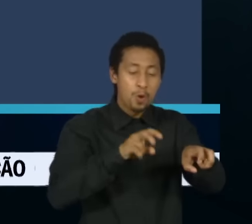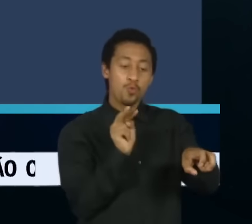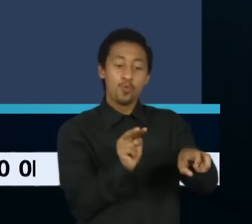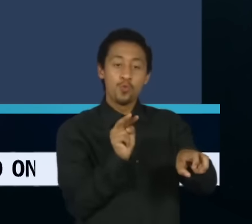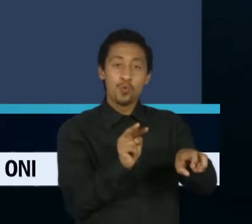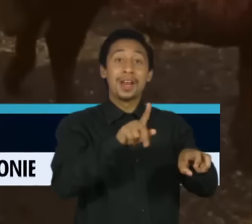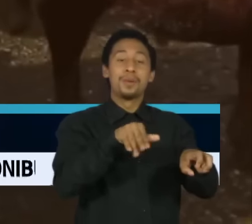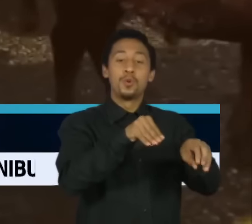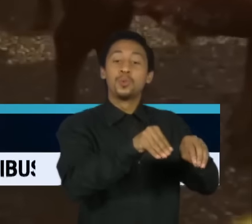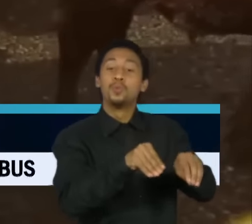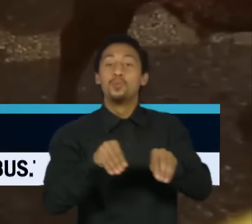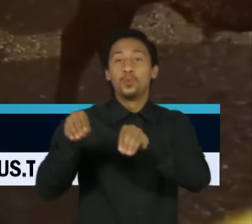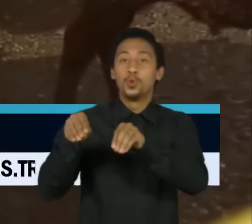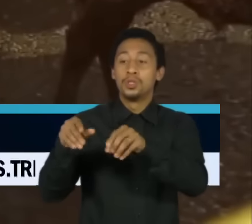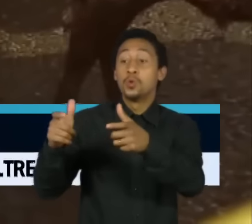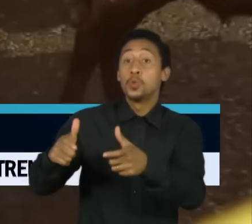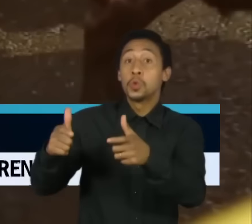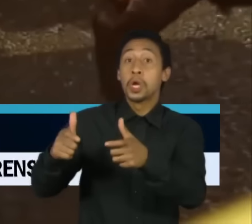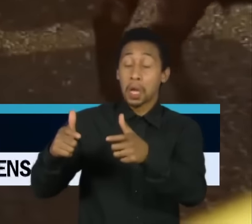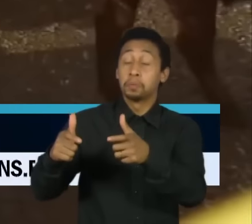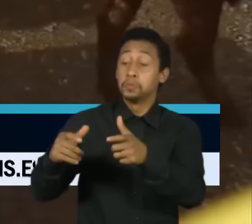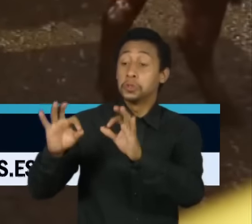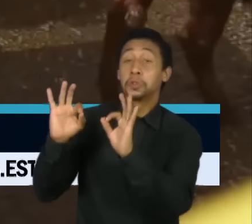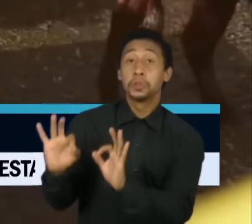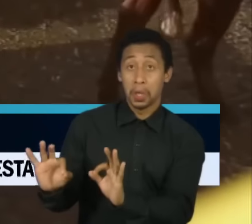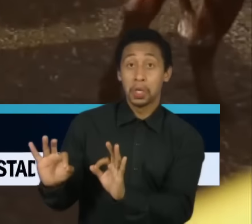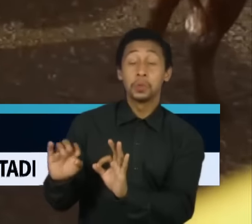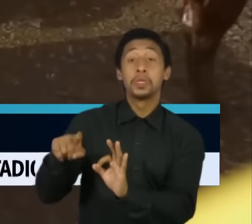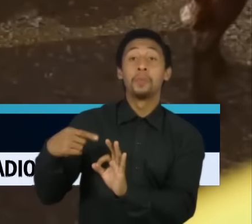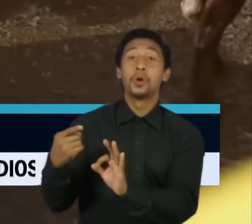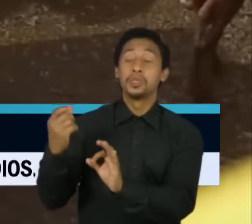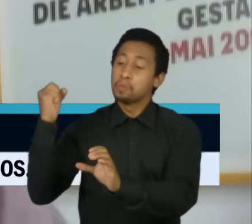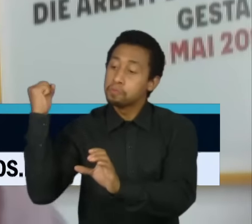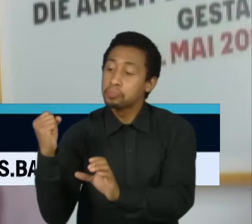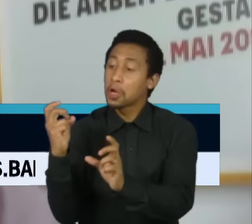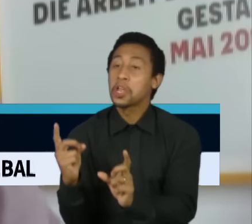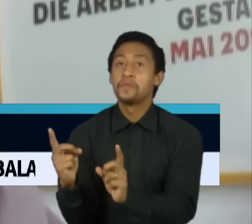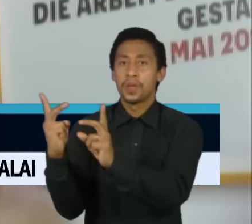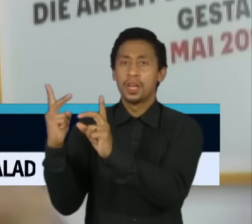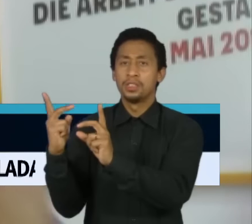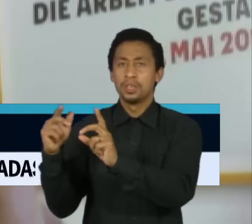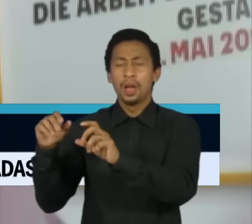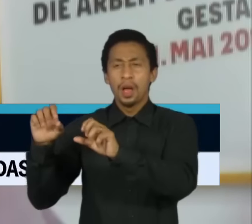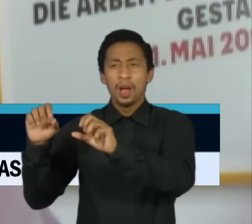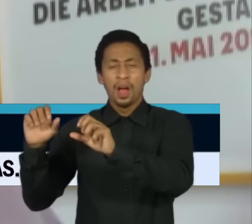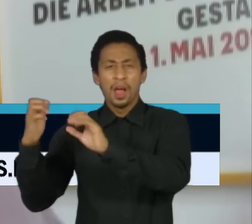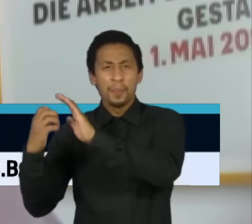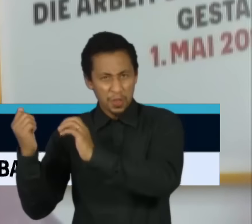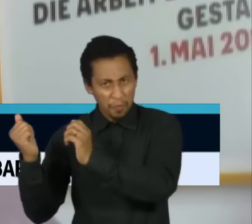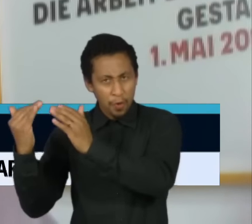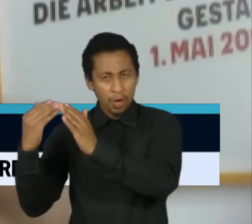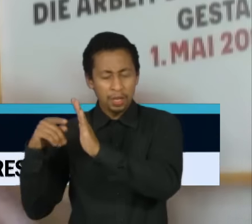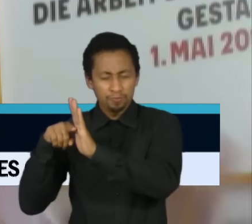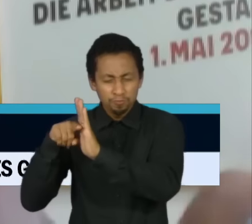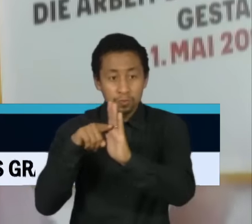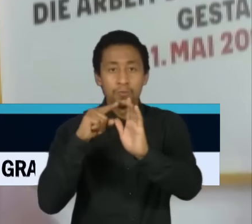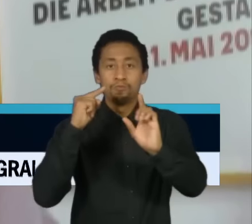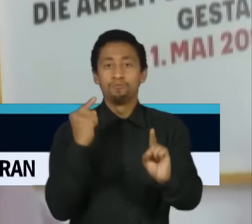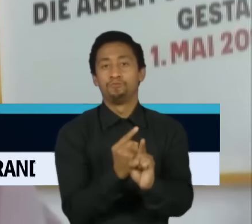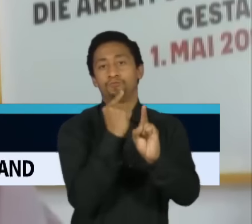para o abate. Dessa forma, a origem irregular é mascarada. Algumas empresas que estão no meio da cadeia, né,